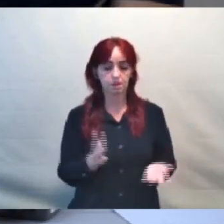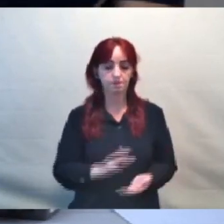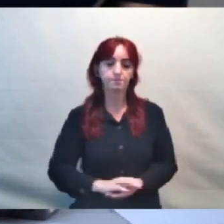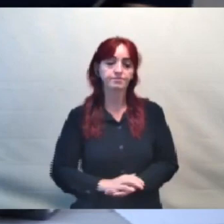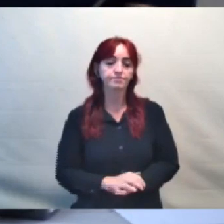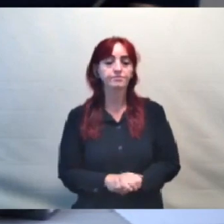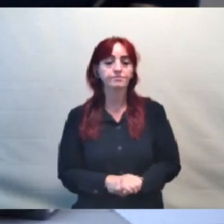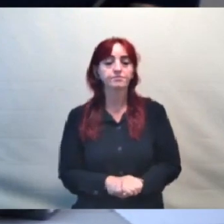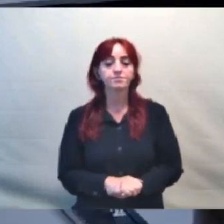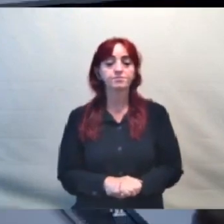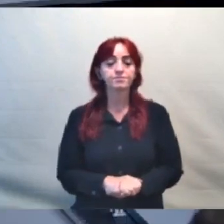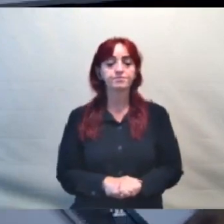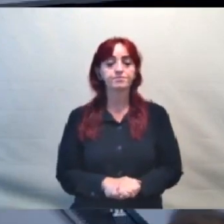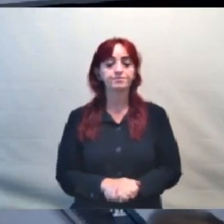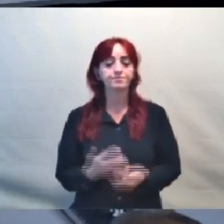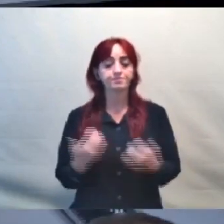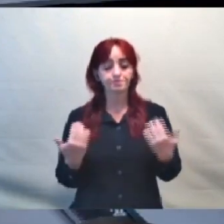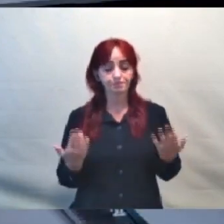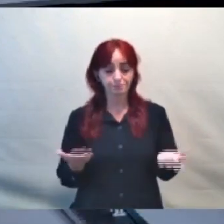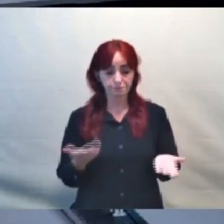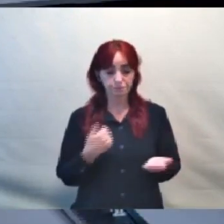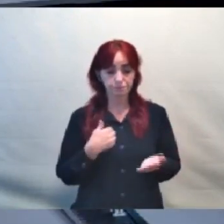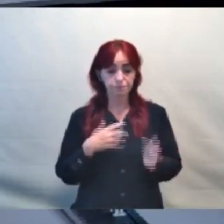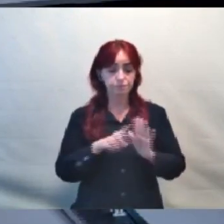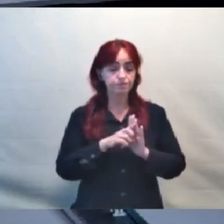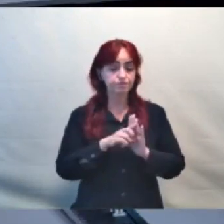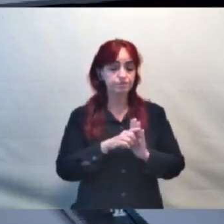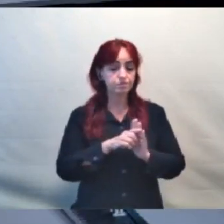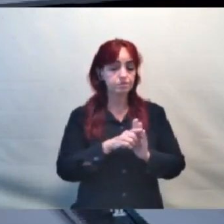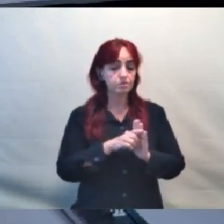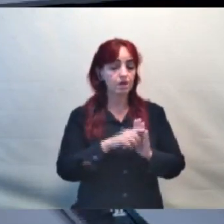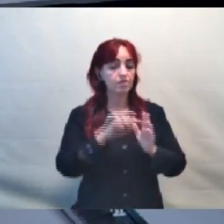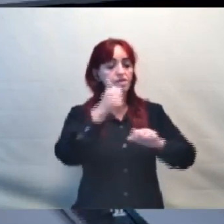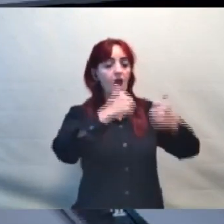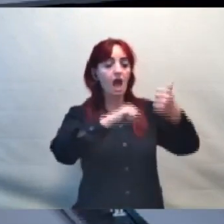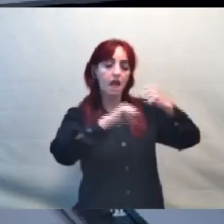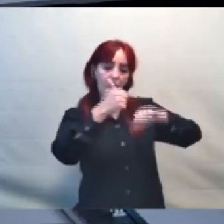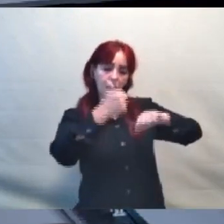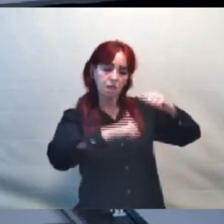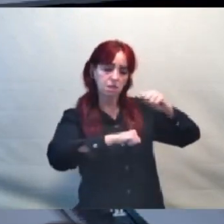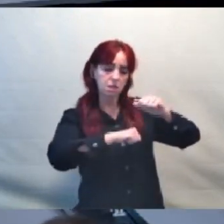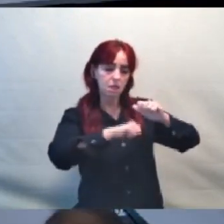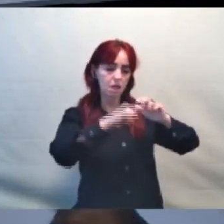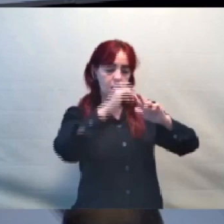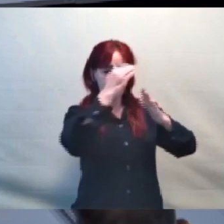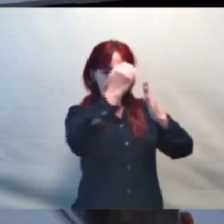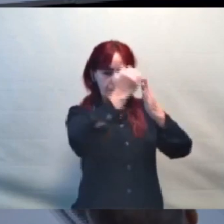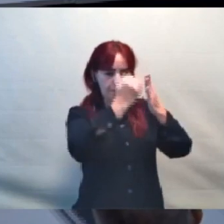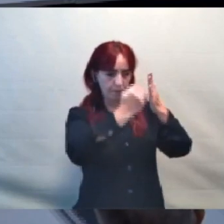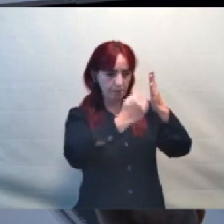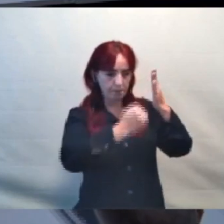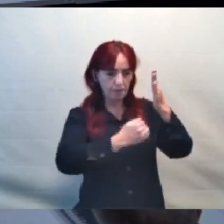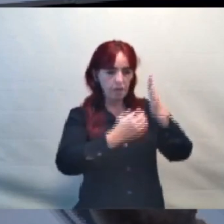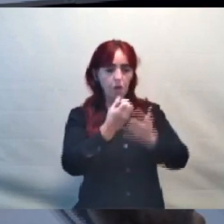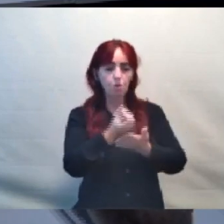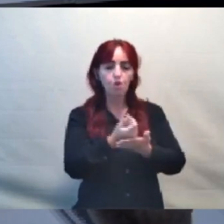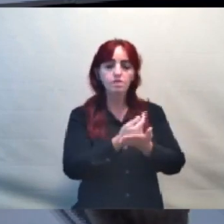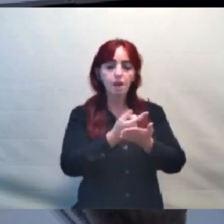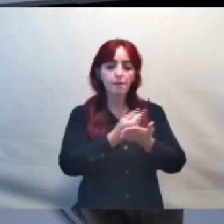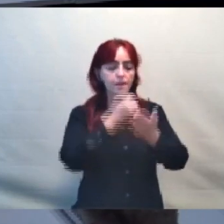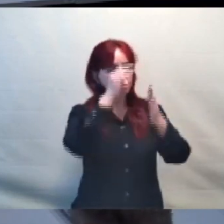Quando eu fui fazer, né, uma análise aqui no orçamento, né, com a execução analítica, a gente notou